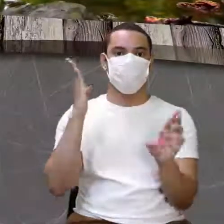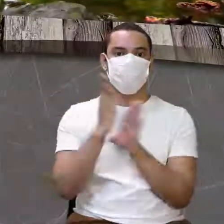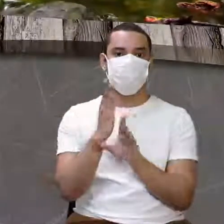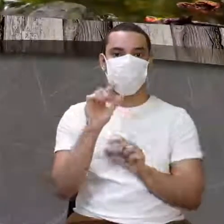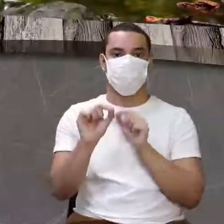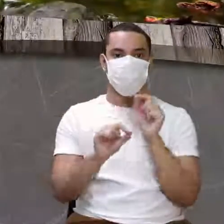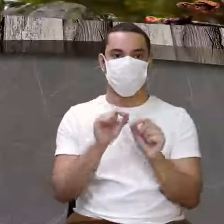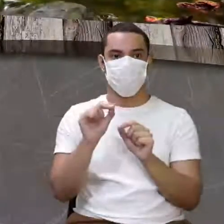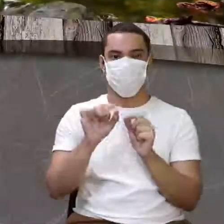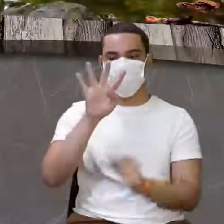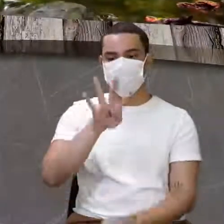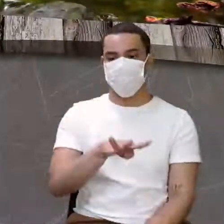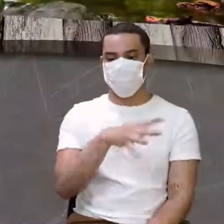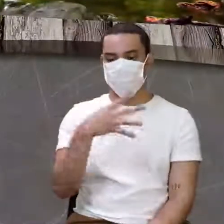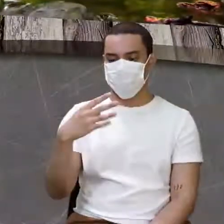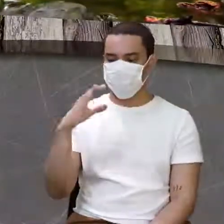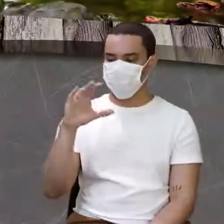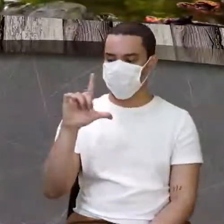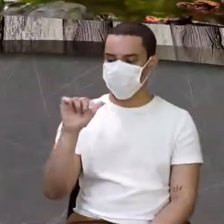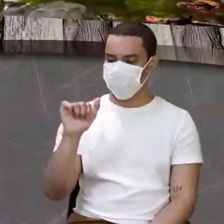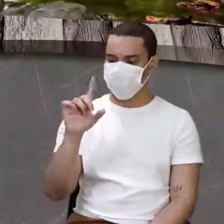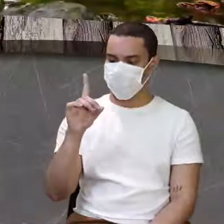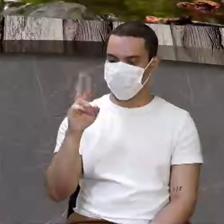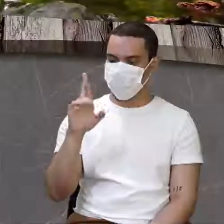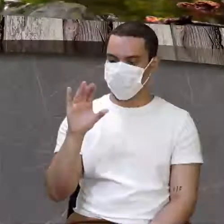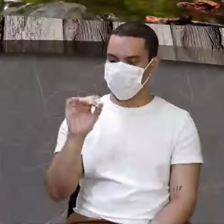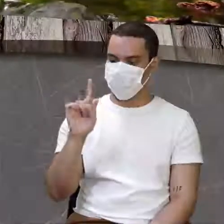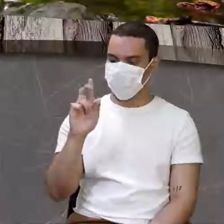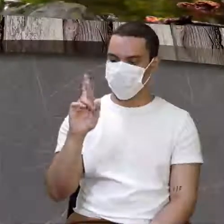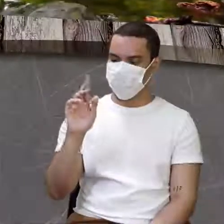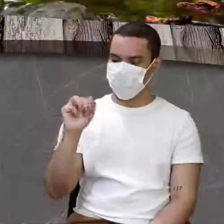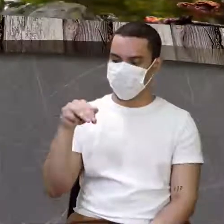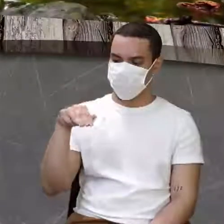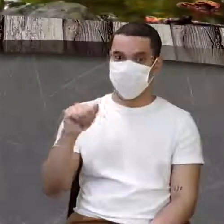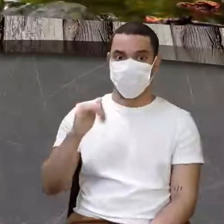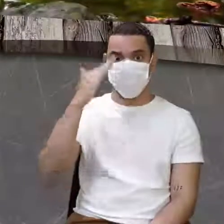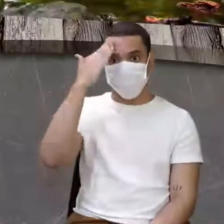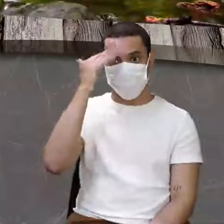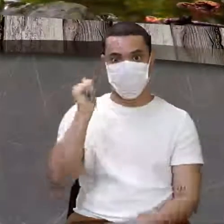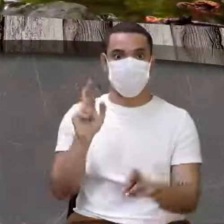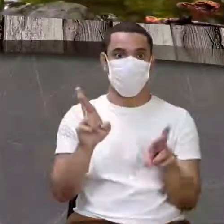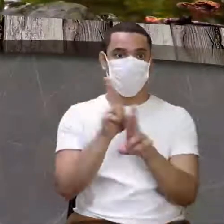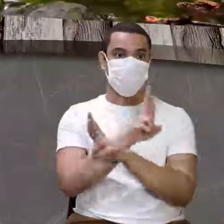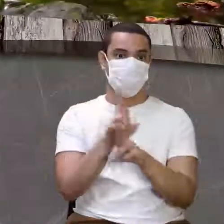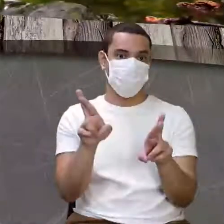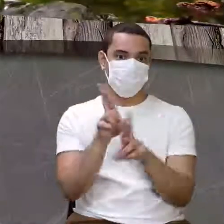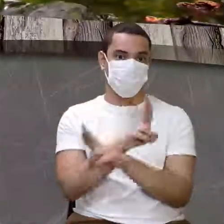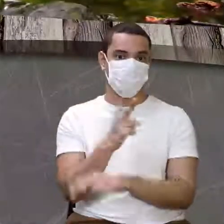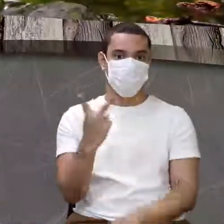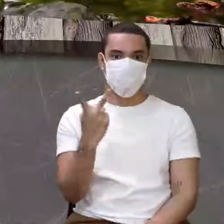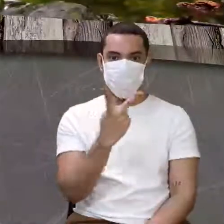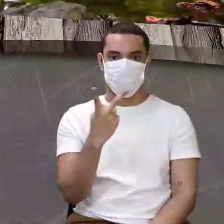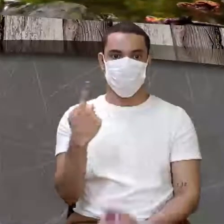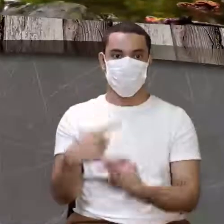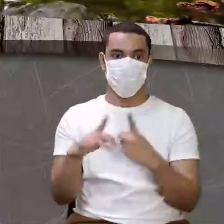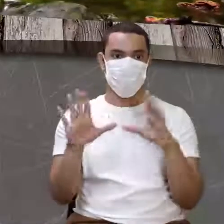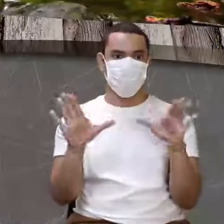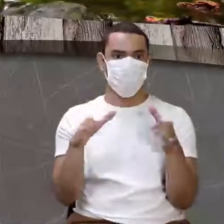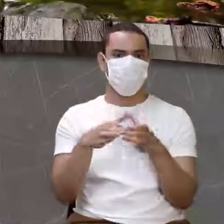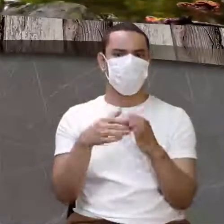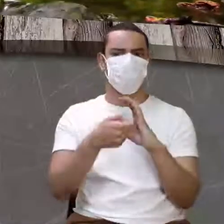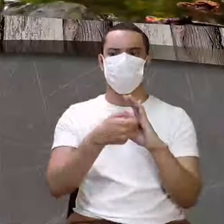um cladograma, para ver essas relações de ancestralidade, que grupos,